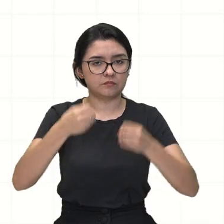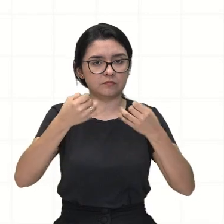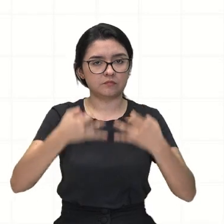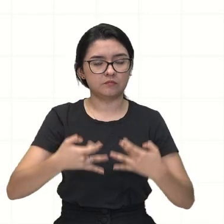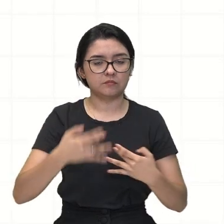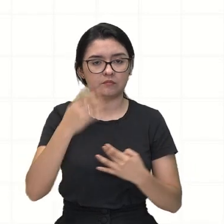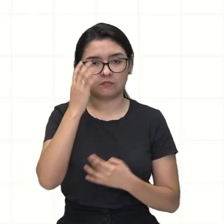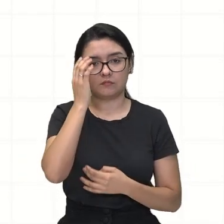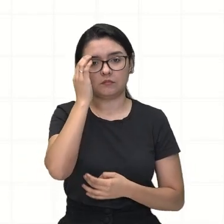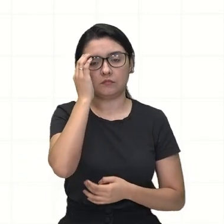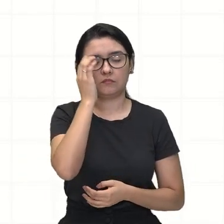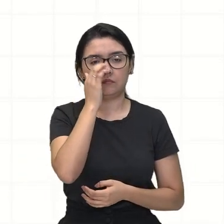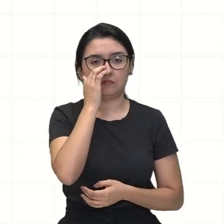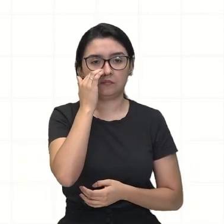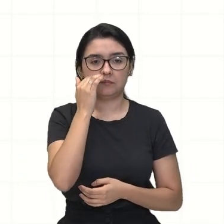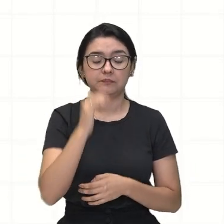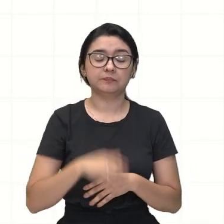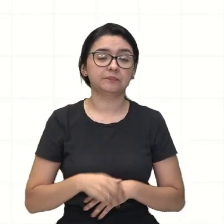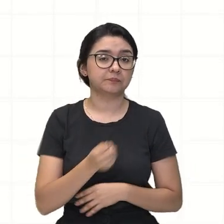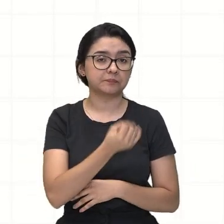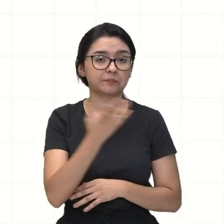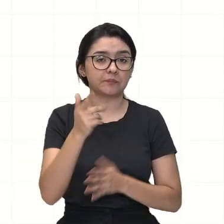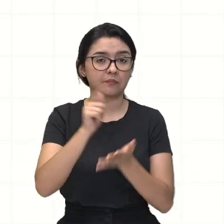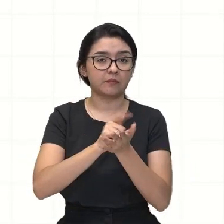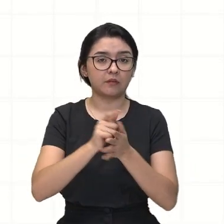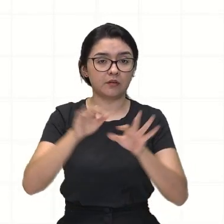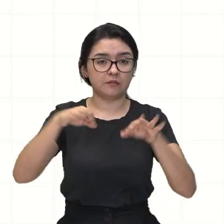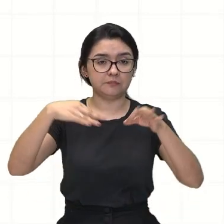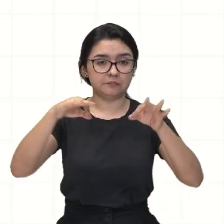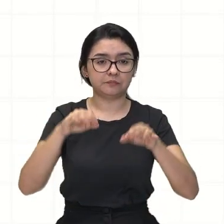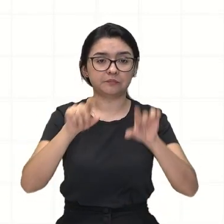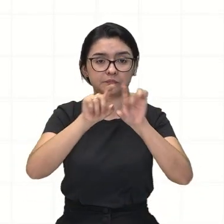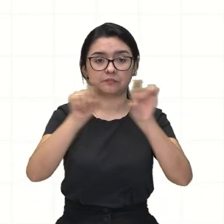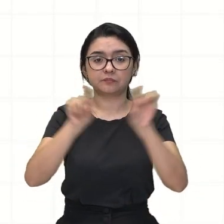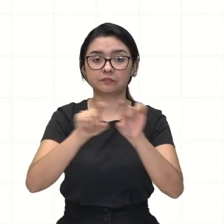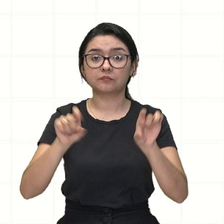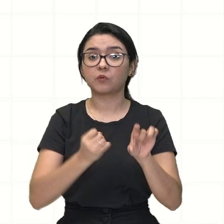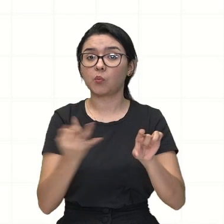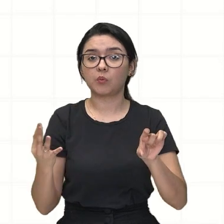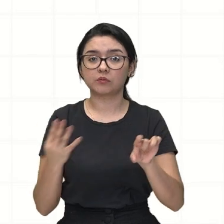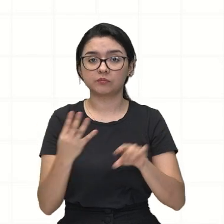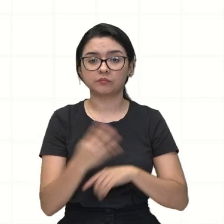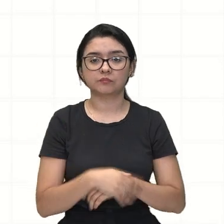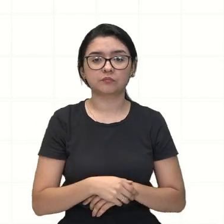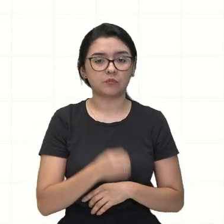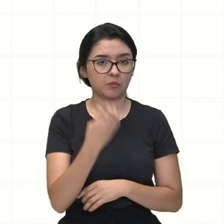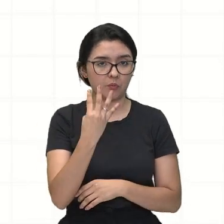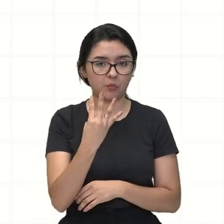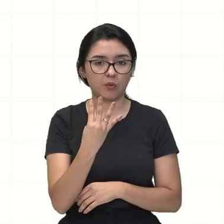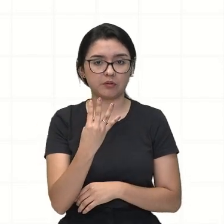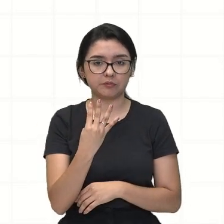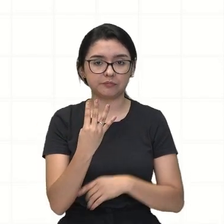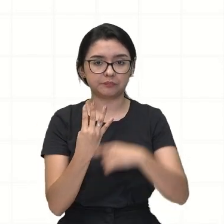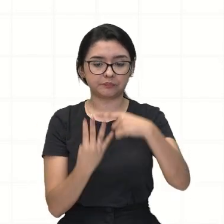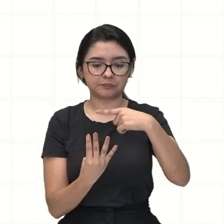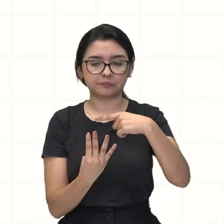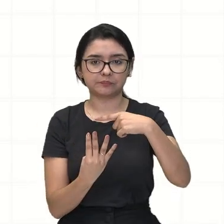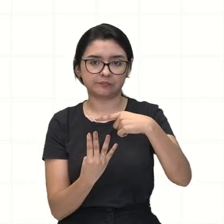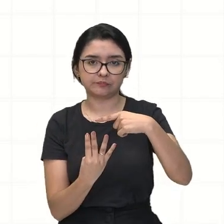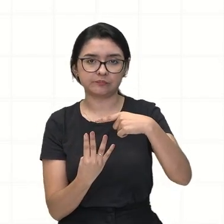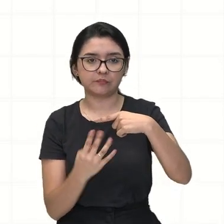Bom, quantas partes a folha está dividida, meus queridos alunos? Essa folha está dividida em 4 partes. Concorda